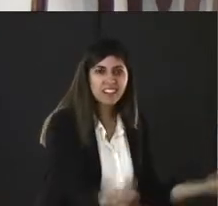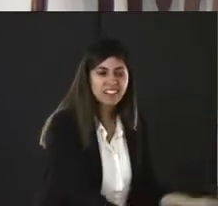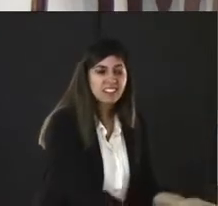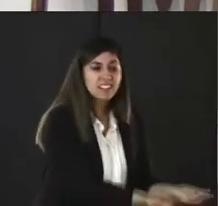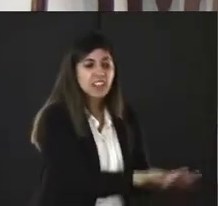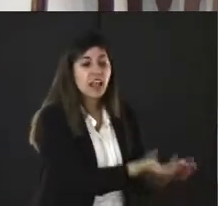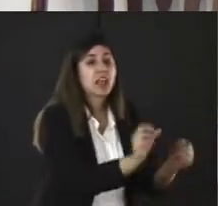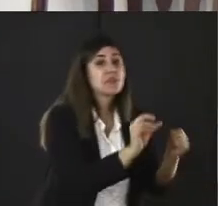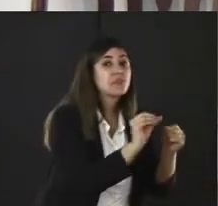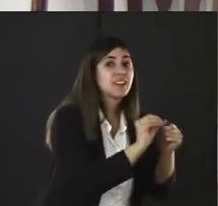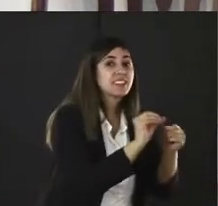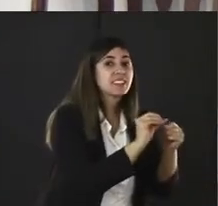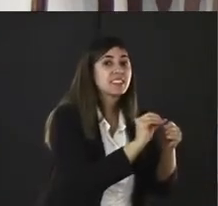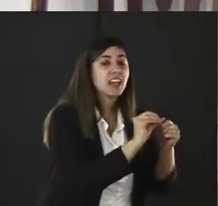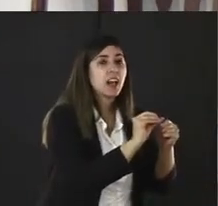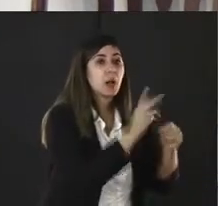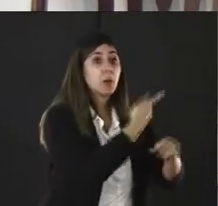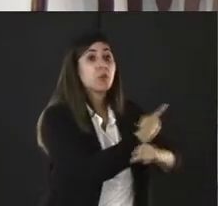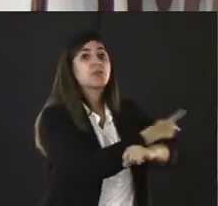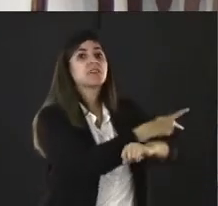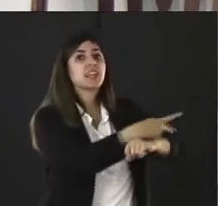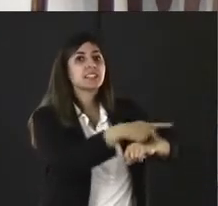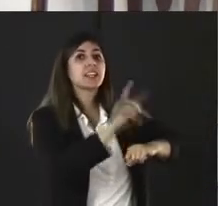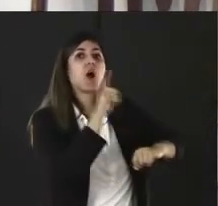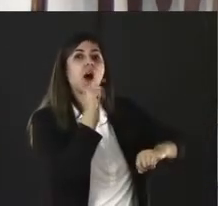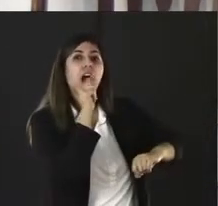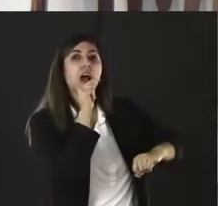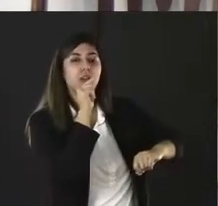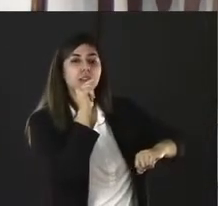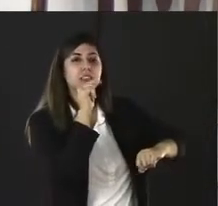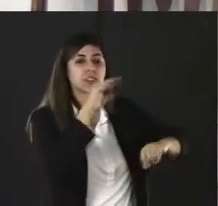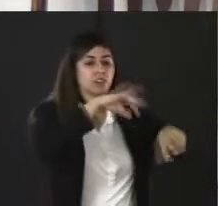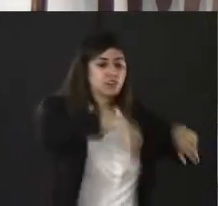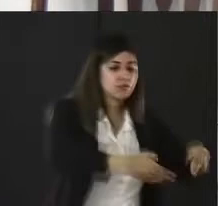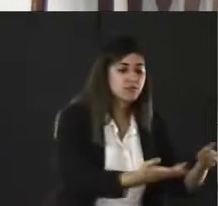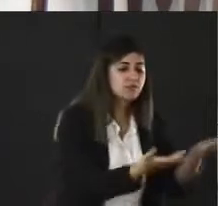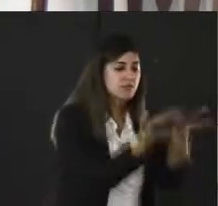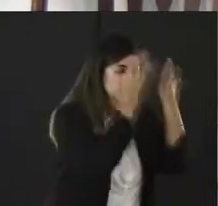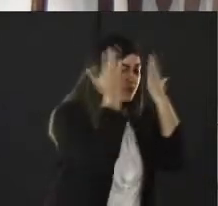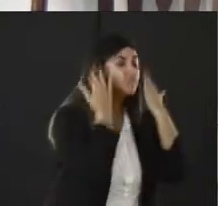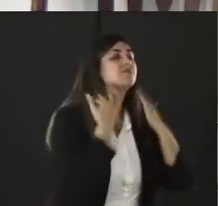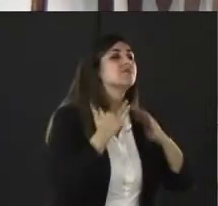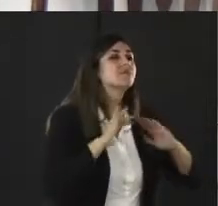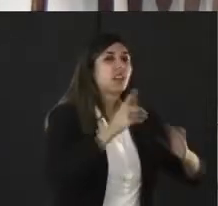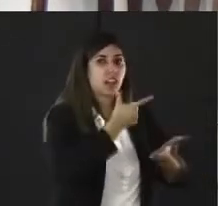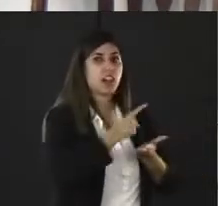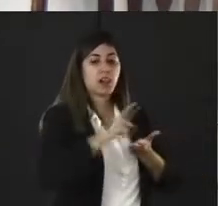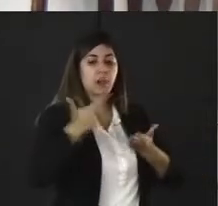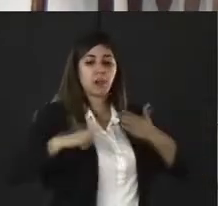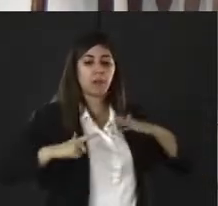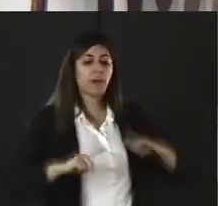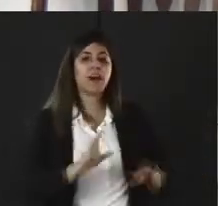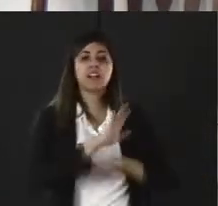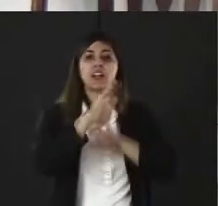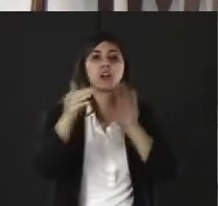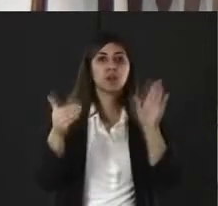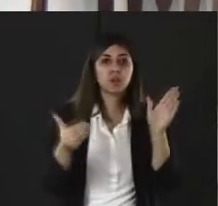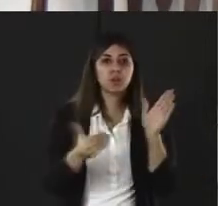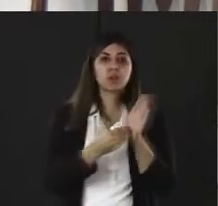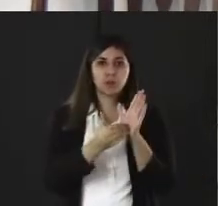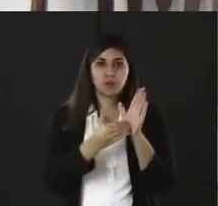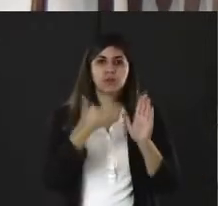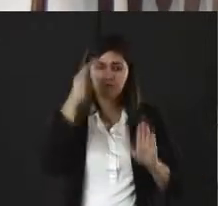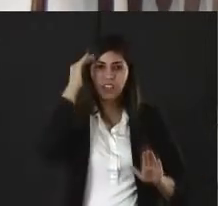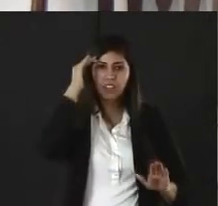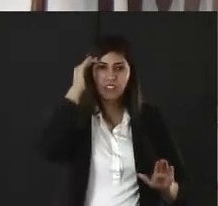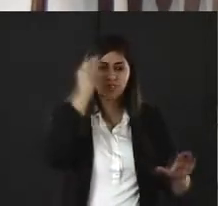história sabe o cuidado que os judeus tinham como a purificação levantavam as mãos colocava-se a água baixava se as mãos descia